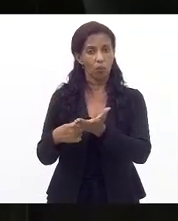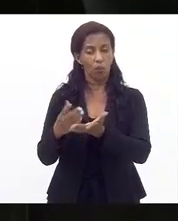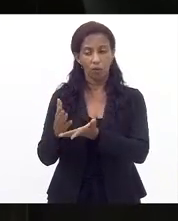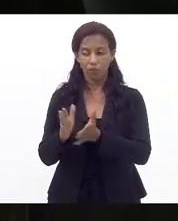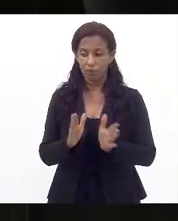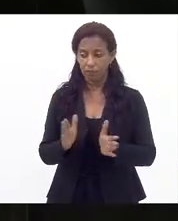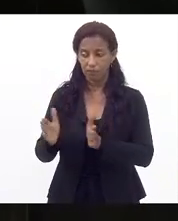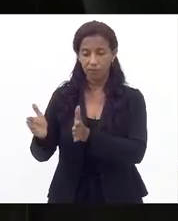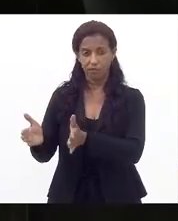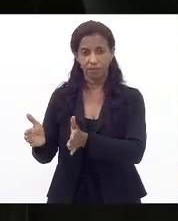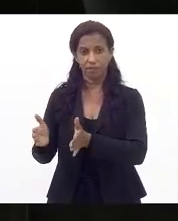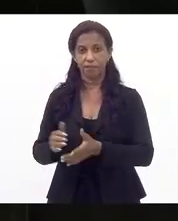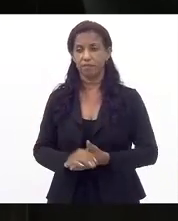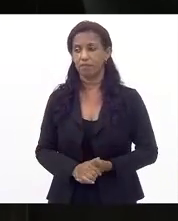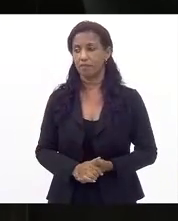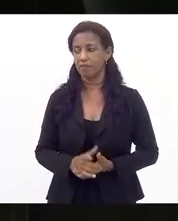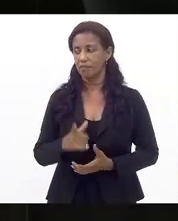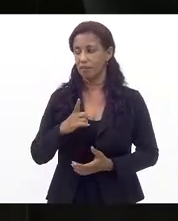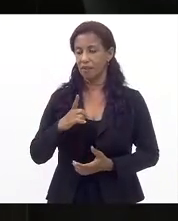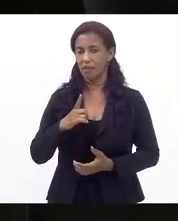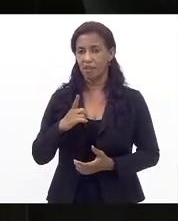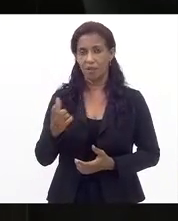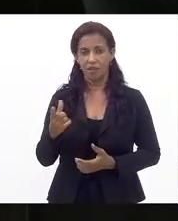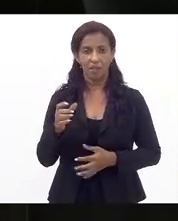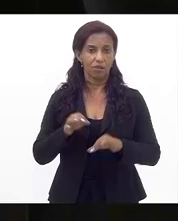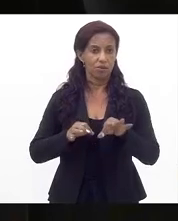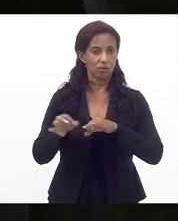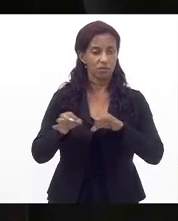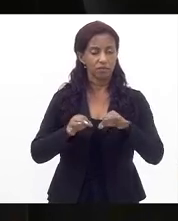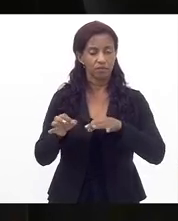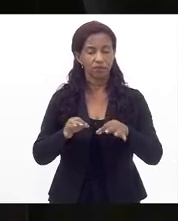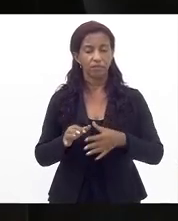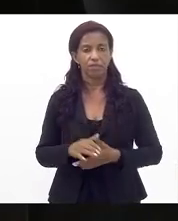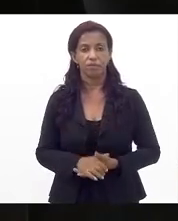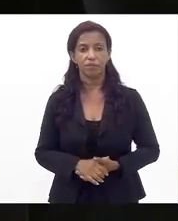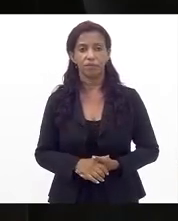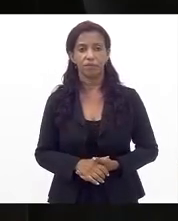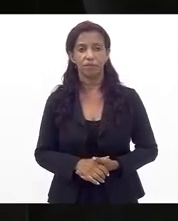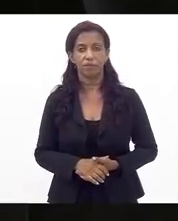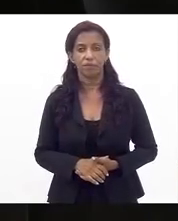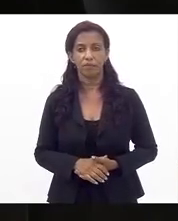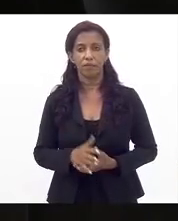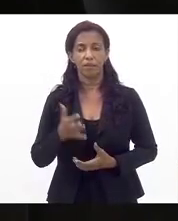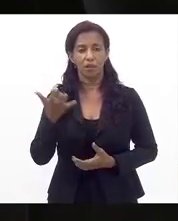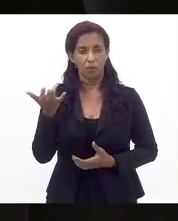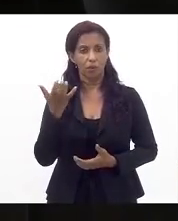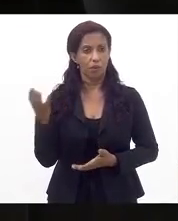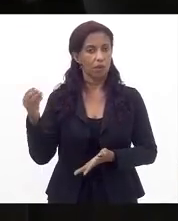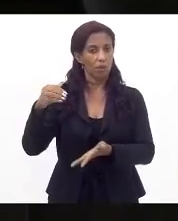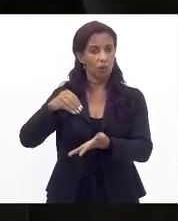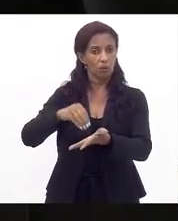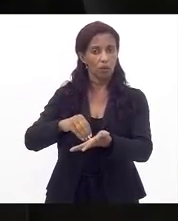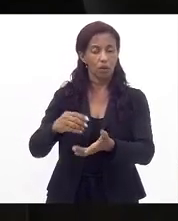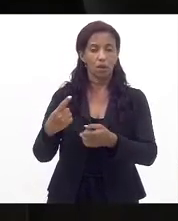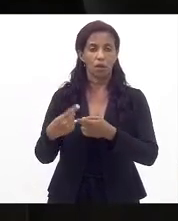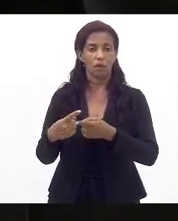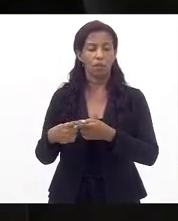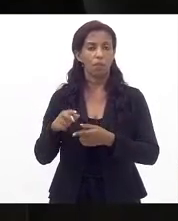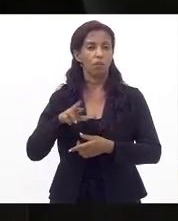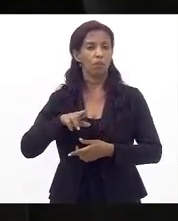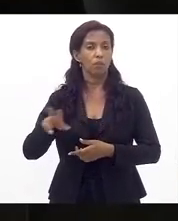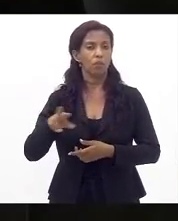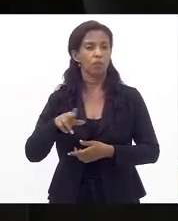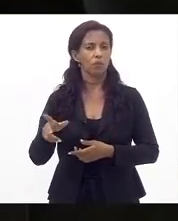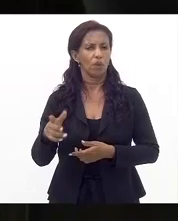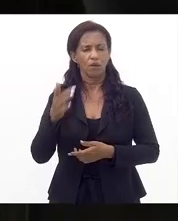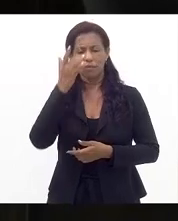empatia não é como a tese tem a sua antítese Então eu queria colocar isso porque não é um